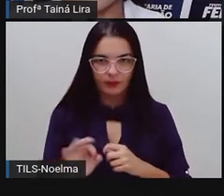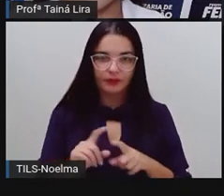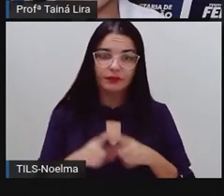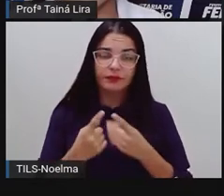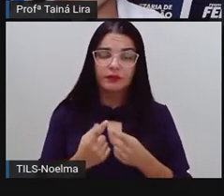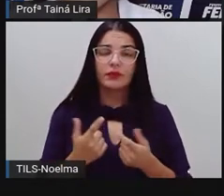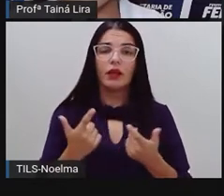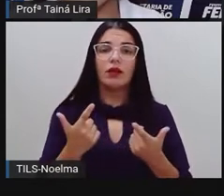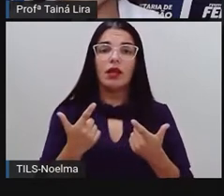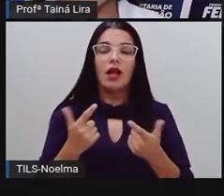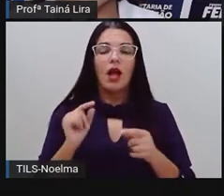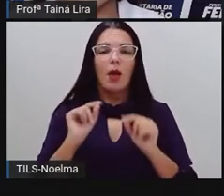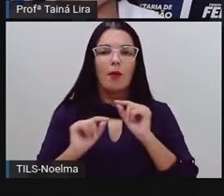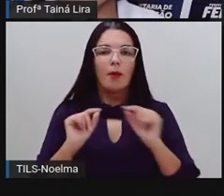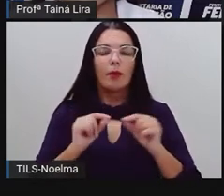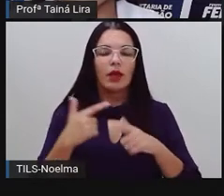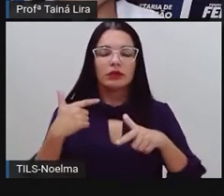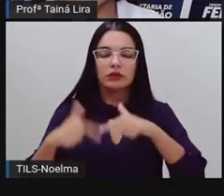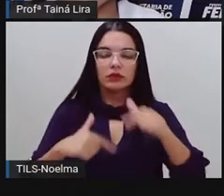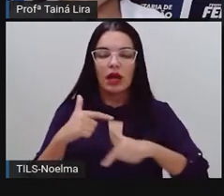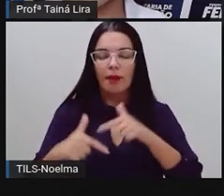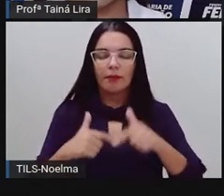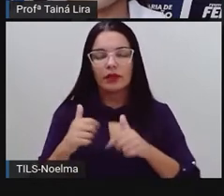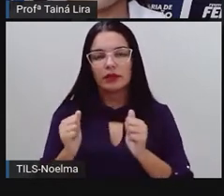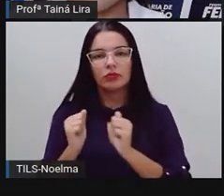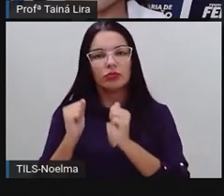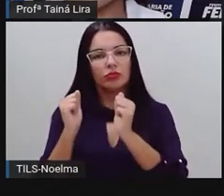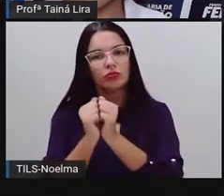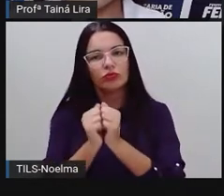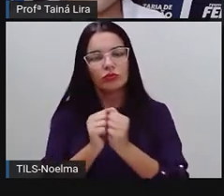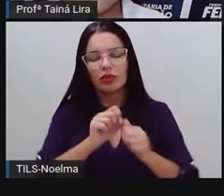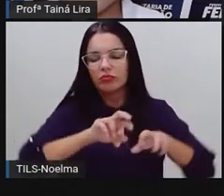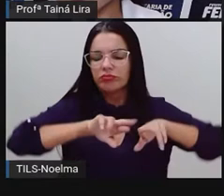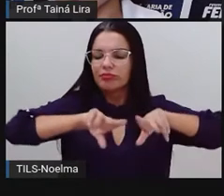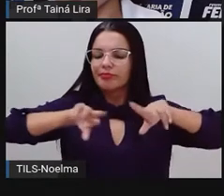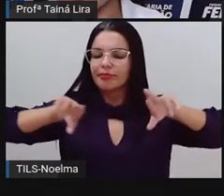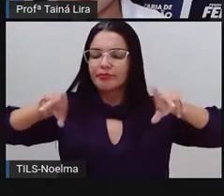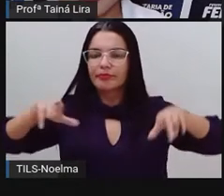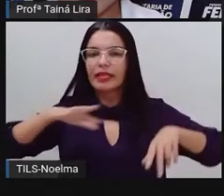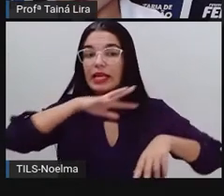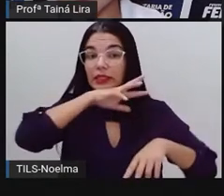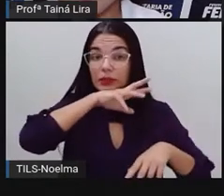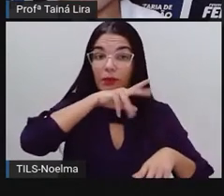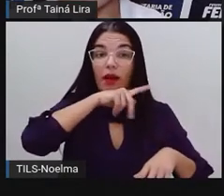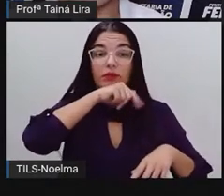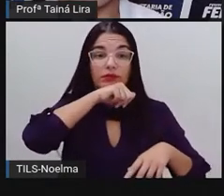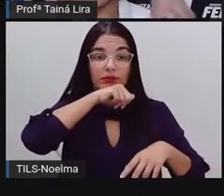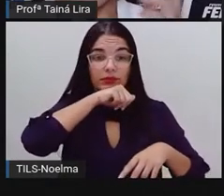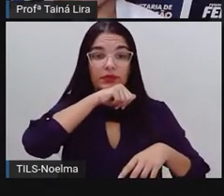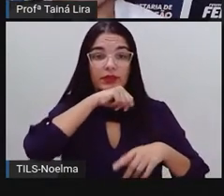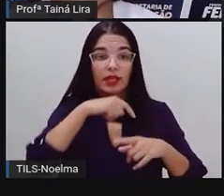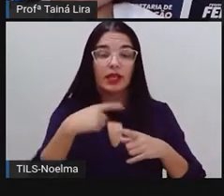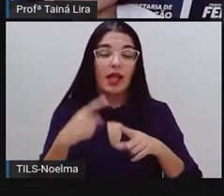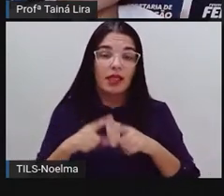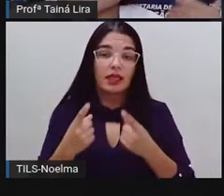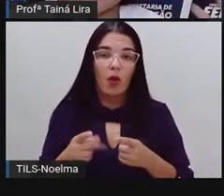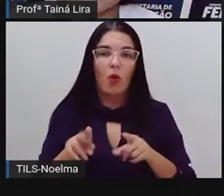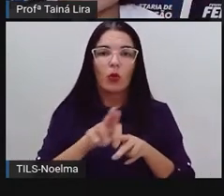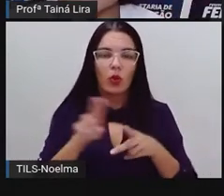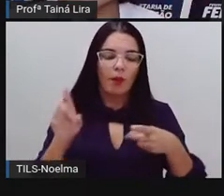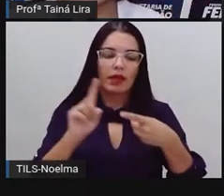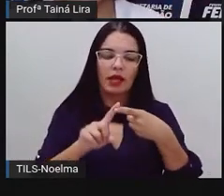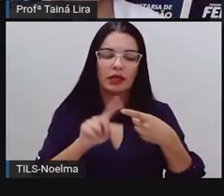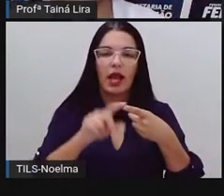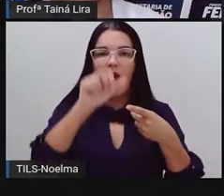pecuária pro é a questão aí da criação né de diversos tipos aí de animais de gados então boi cavalo